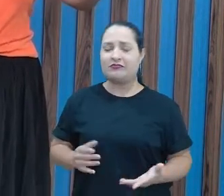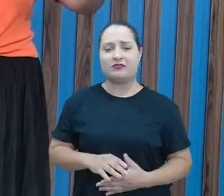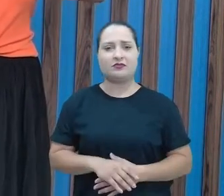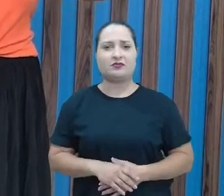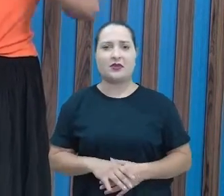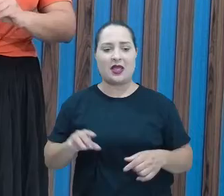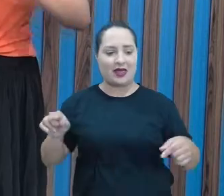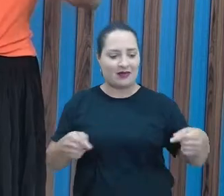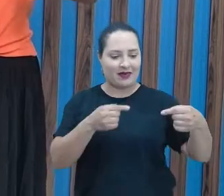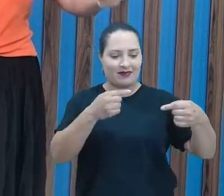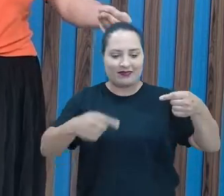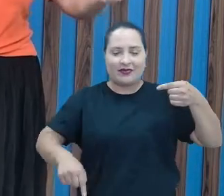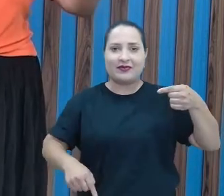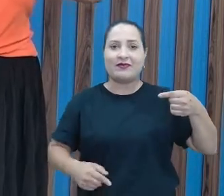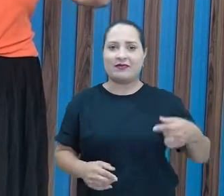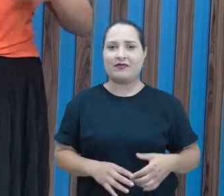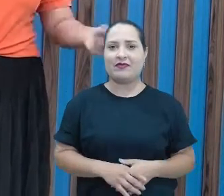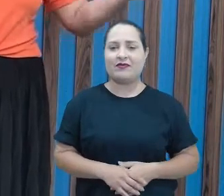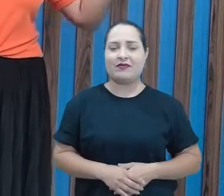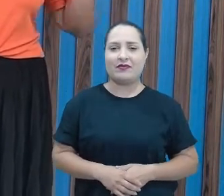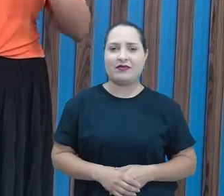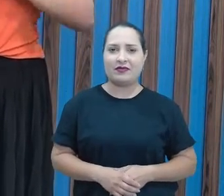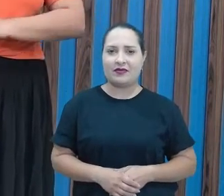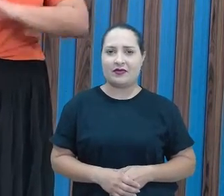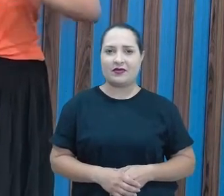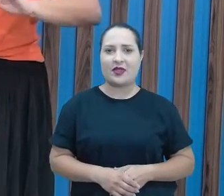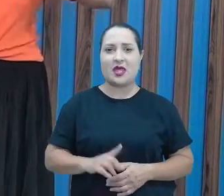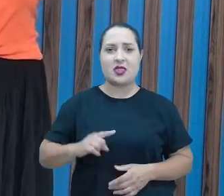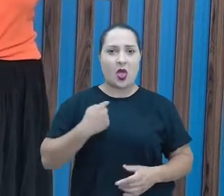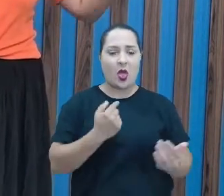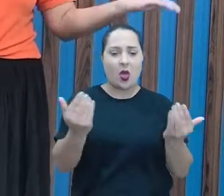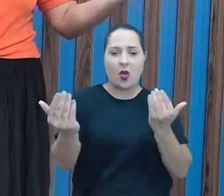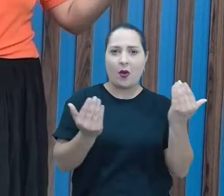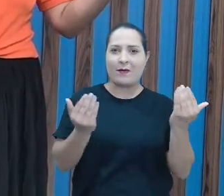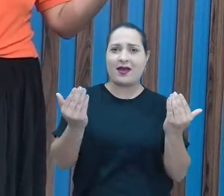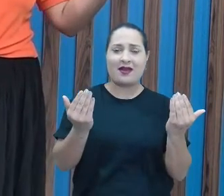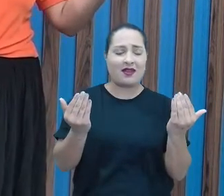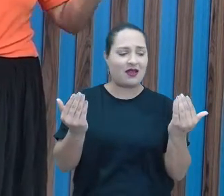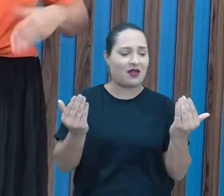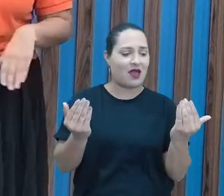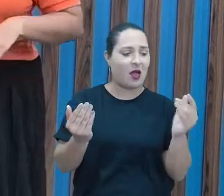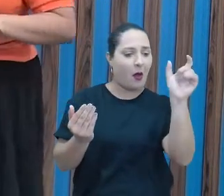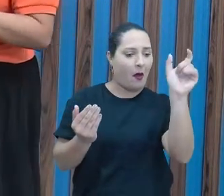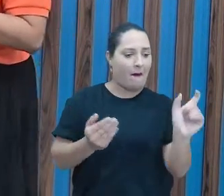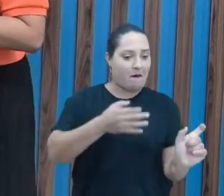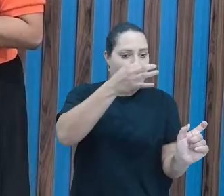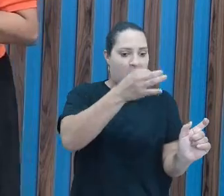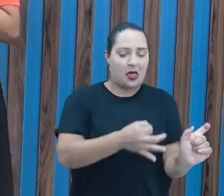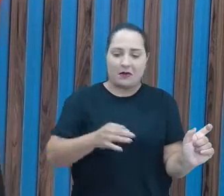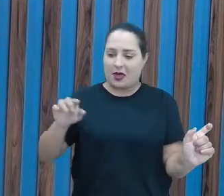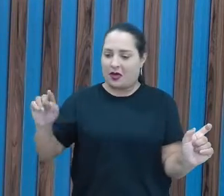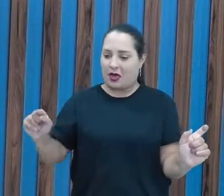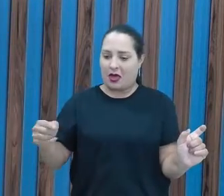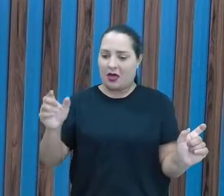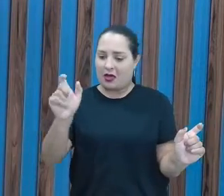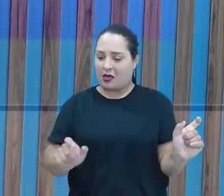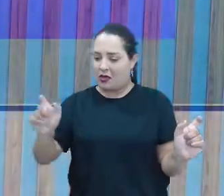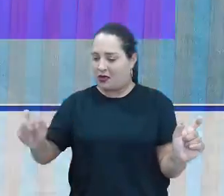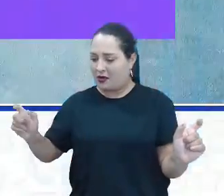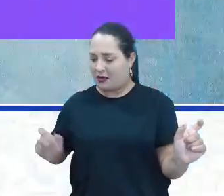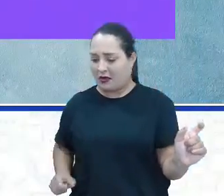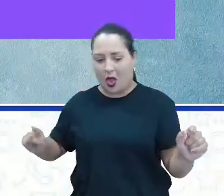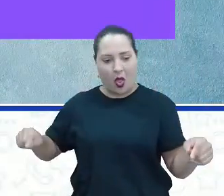E aí a gente só fala em diferença porque a gente está sempre comparando com um padrão, né? Então, os tipos de